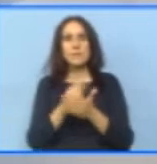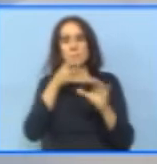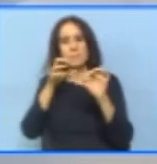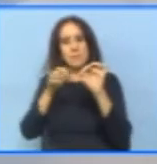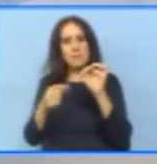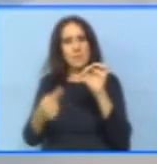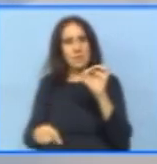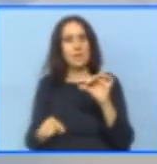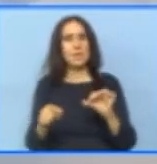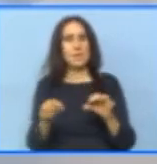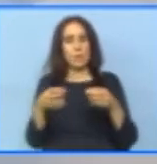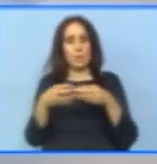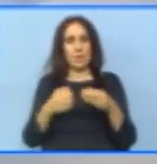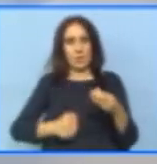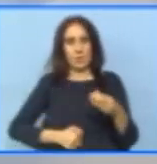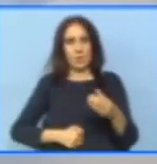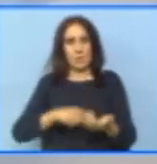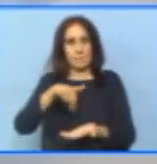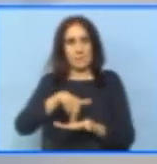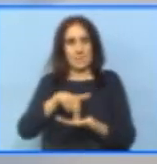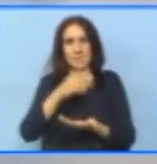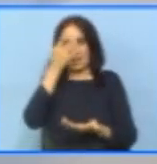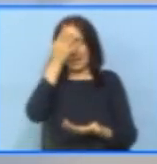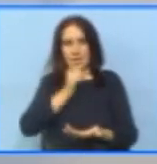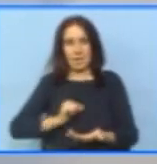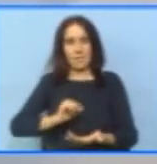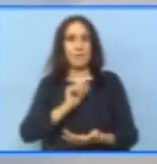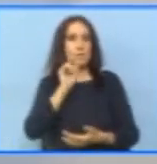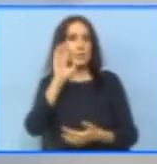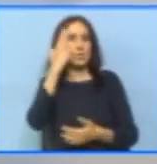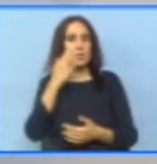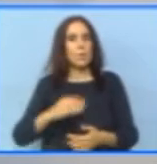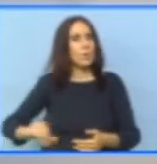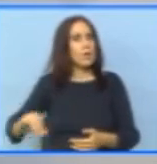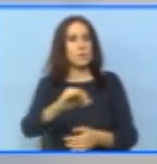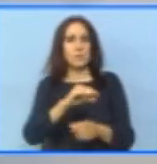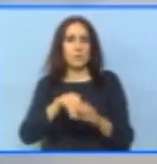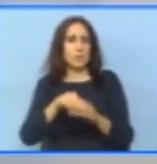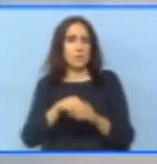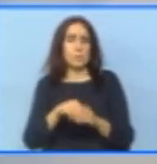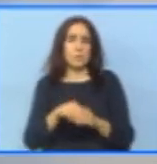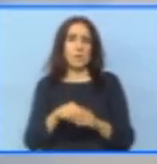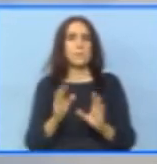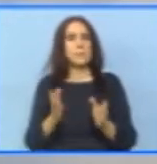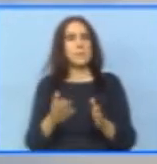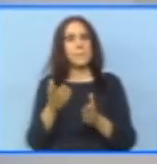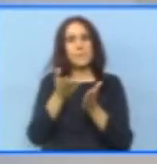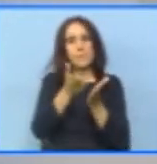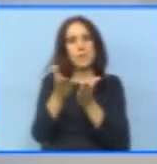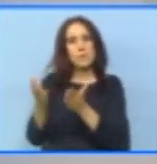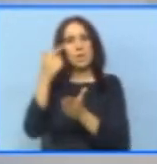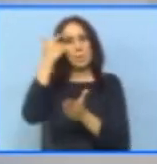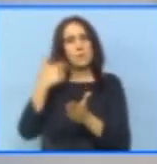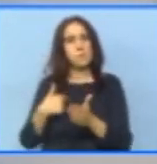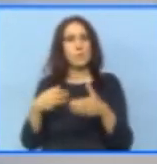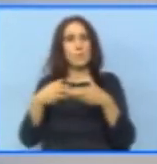passar e a presença da comunidade católica, segundo o nosso entender, é muito importante em qualquer que seja o seu contexto. E, portanto, é preciso ajudá-la sabendo que é